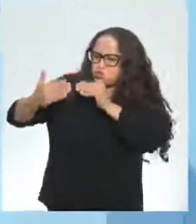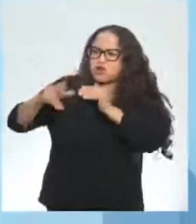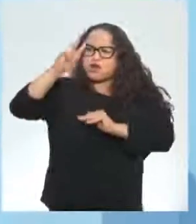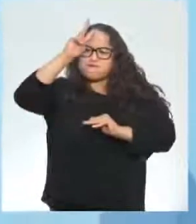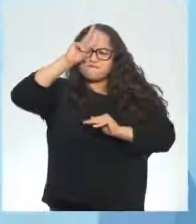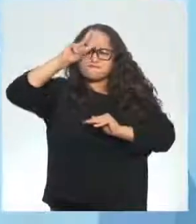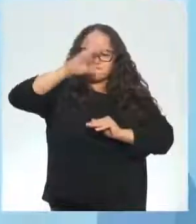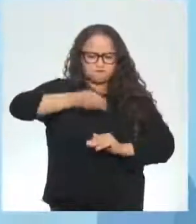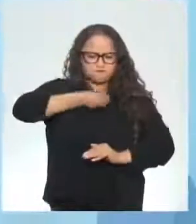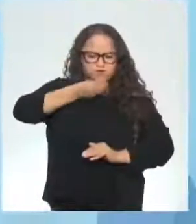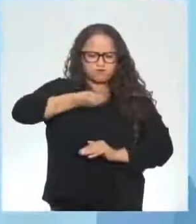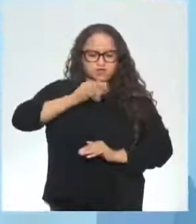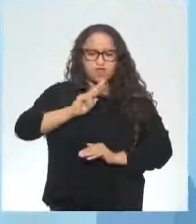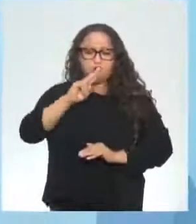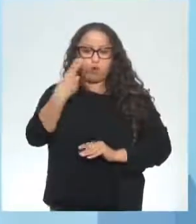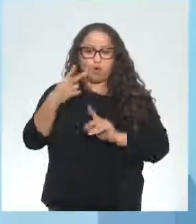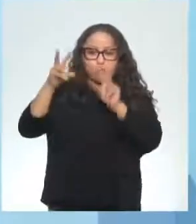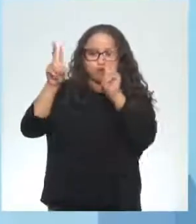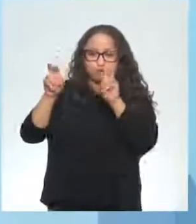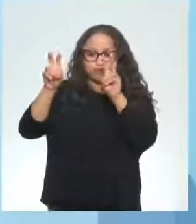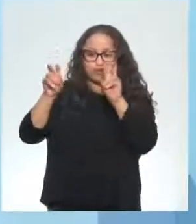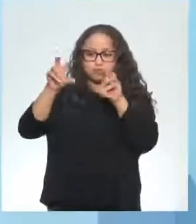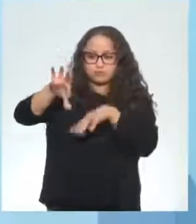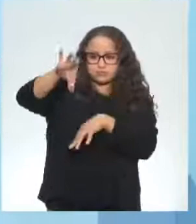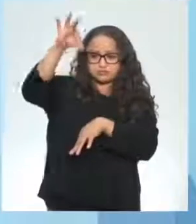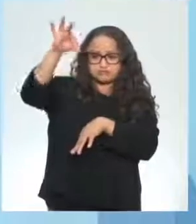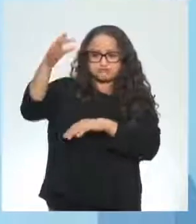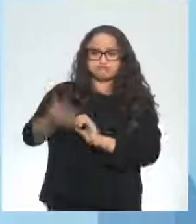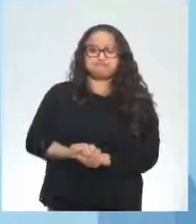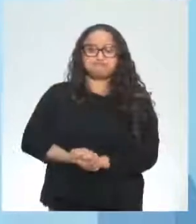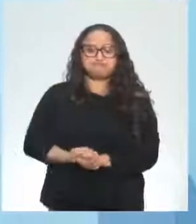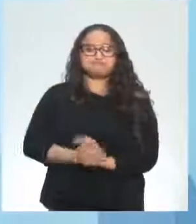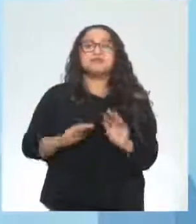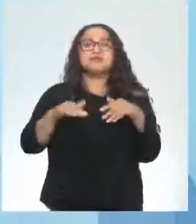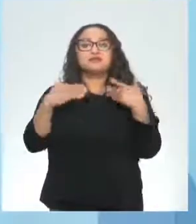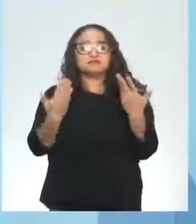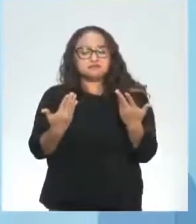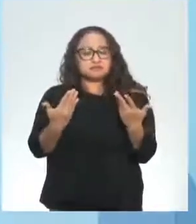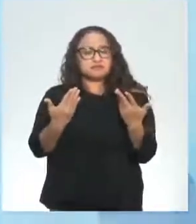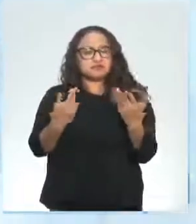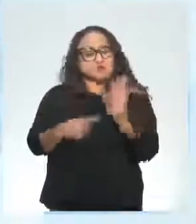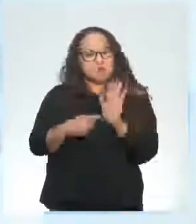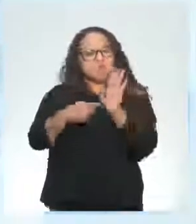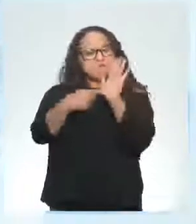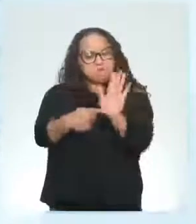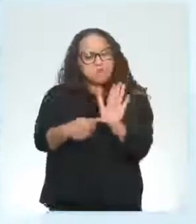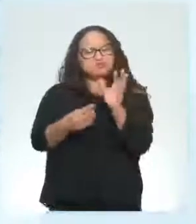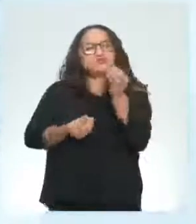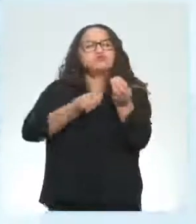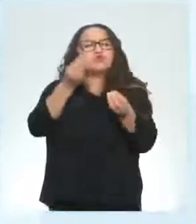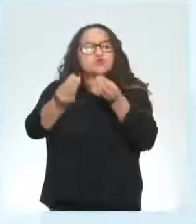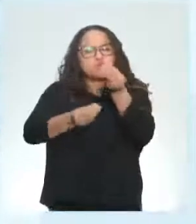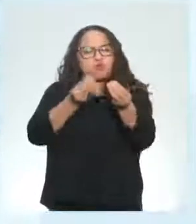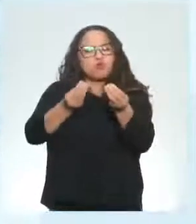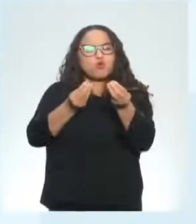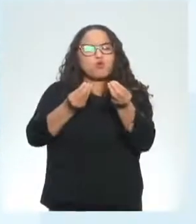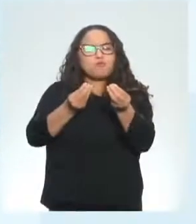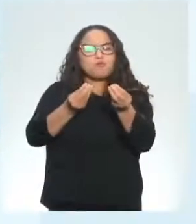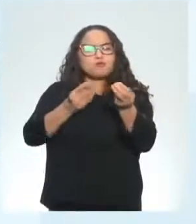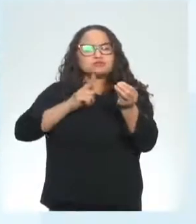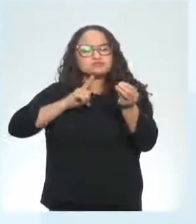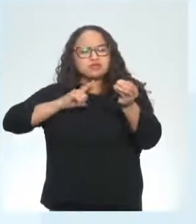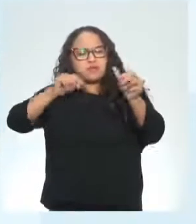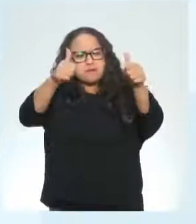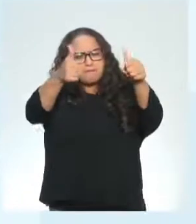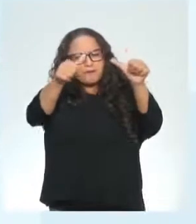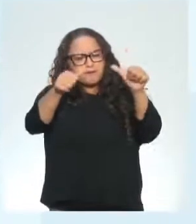né, ou o tema, né, que ele escolheu. Tá certo? Então, determina aí qual apresentação física a obra vai ter que